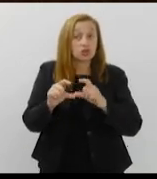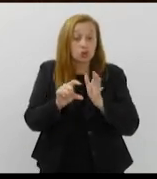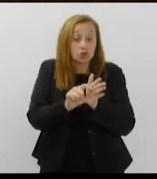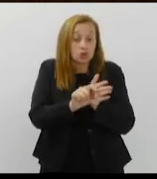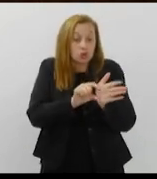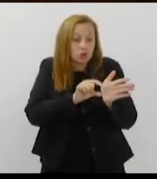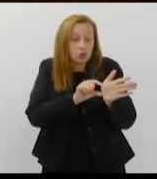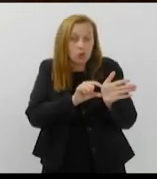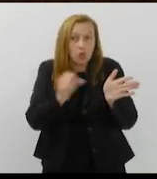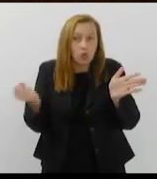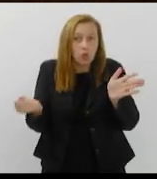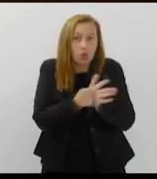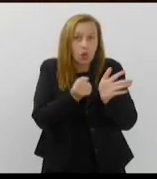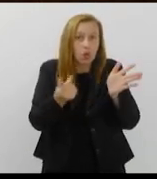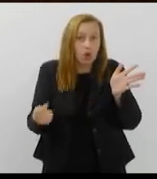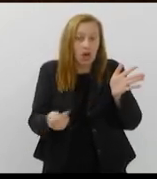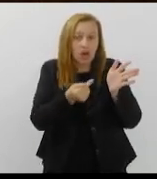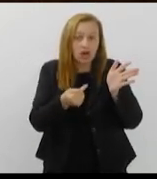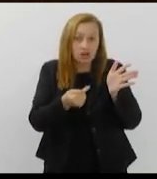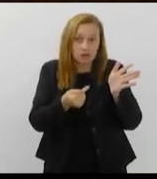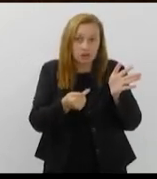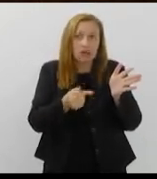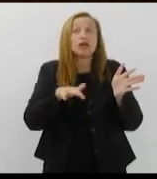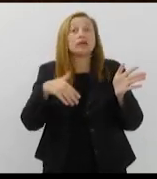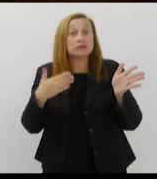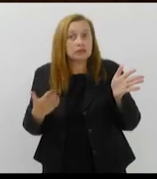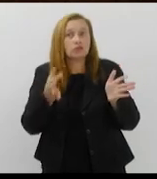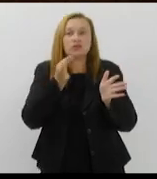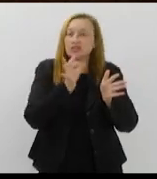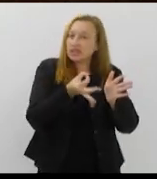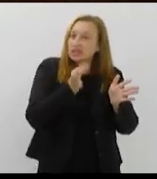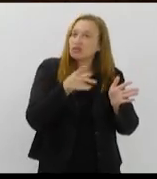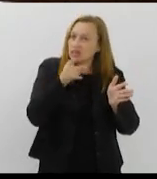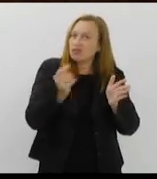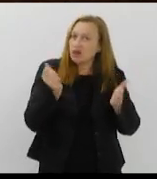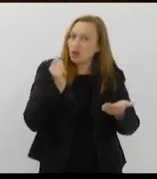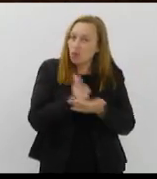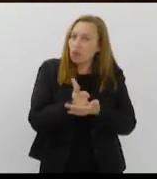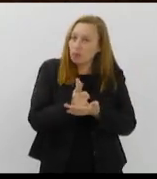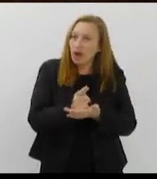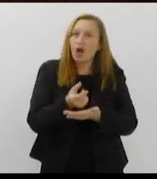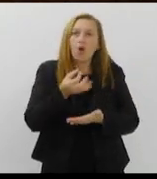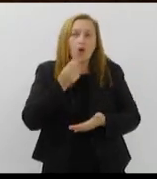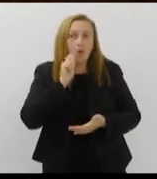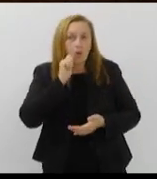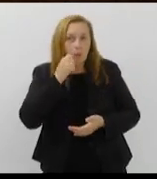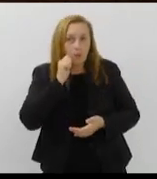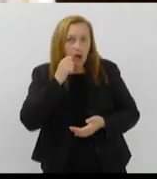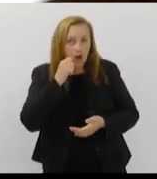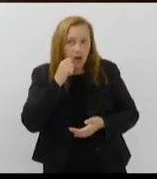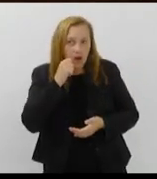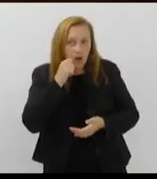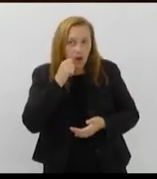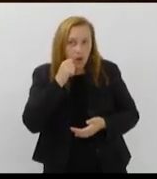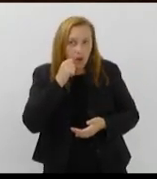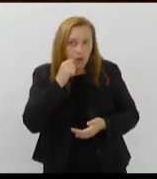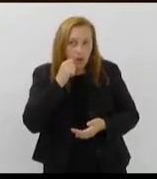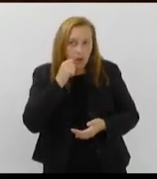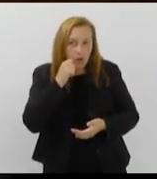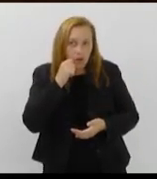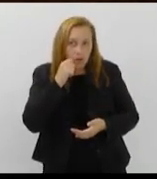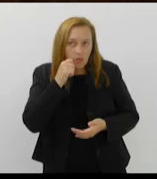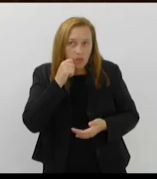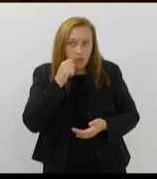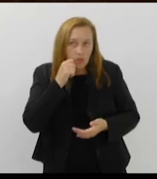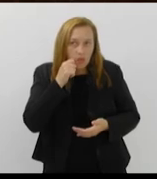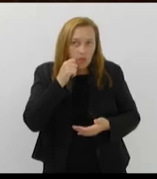que item de nutrição tem ali. Então, está certo que você vai comprar um pão francês ou um pão preto, não sabe o que, que botou